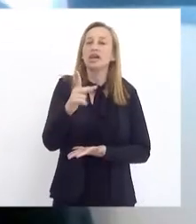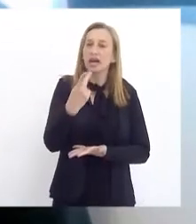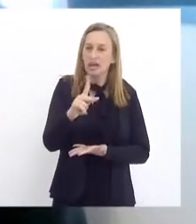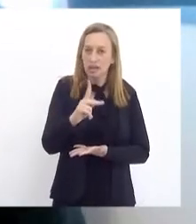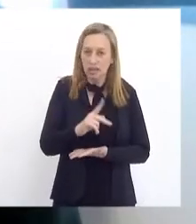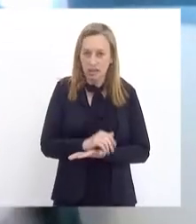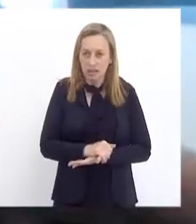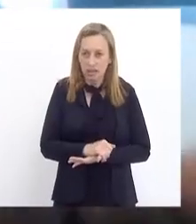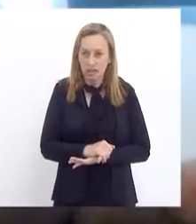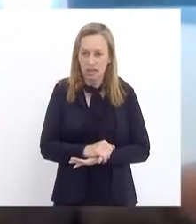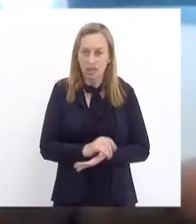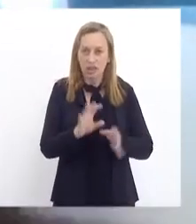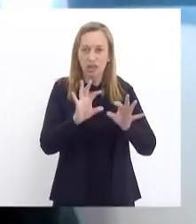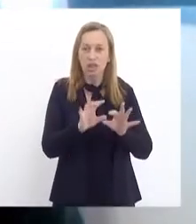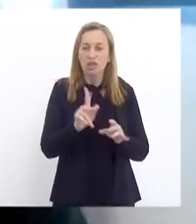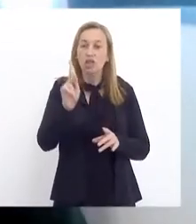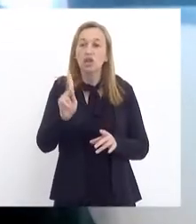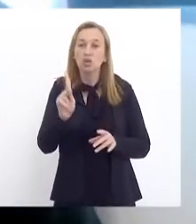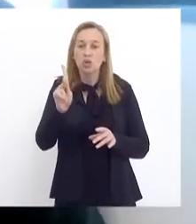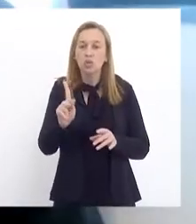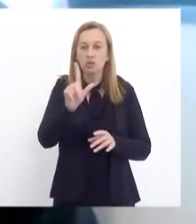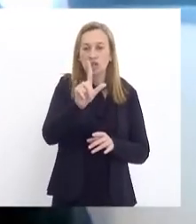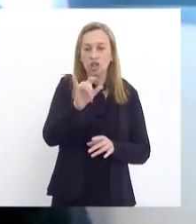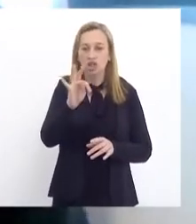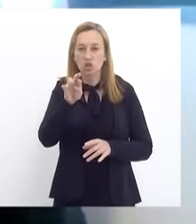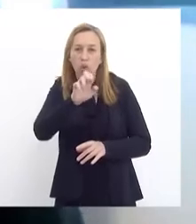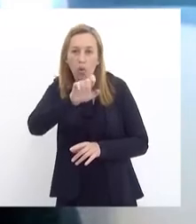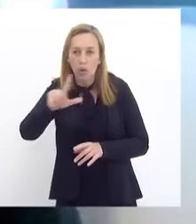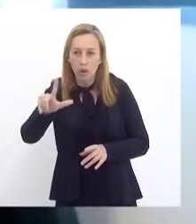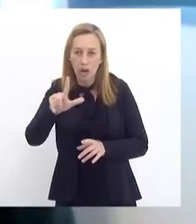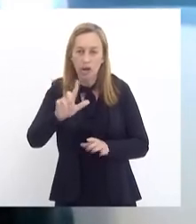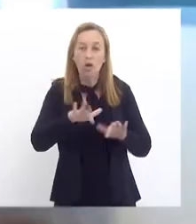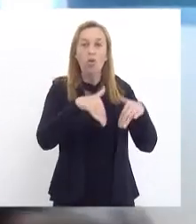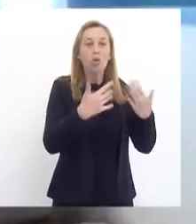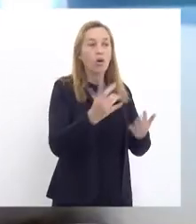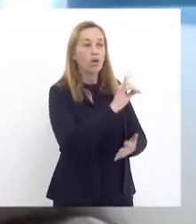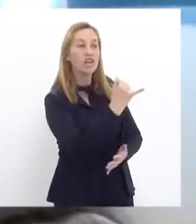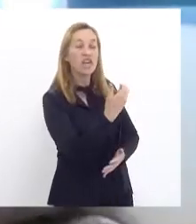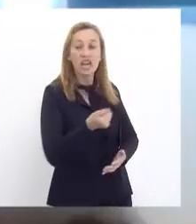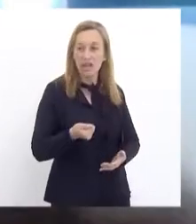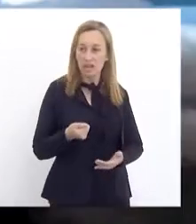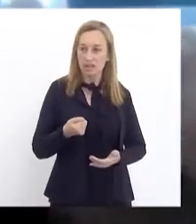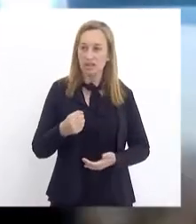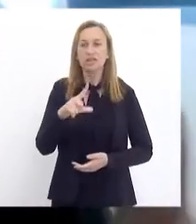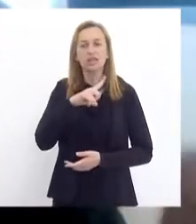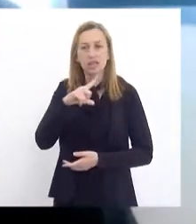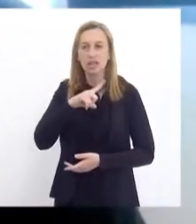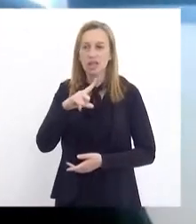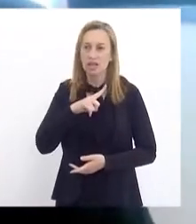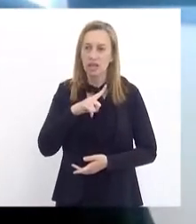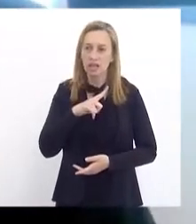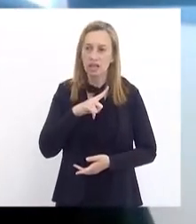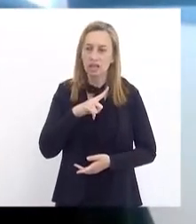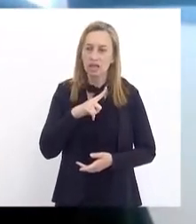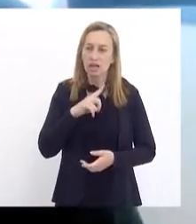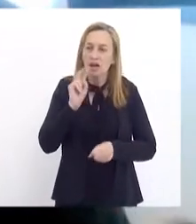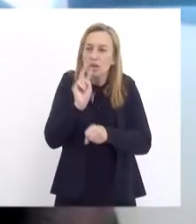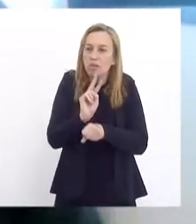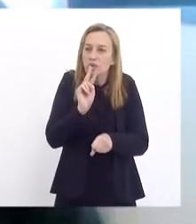quais desses quilômetros do litoral e quais dessas ilhas teriam sua proteção